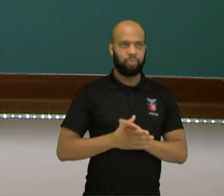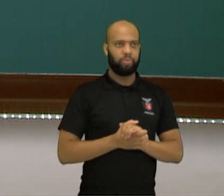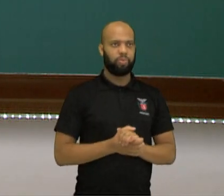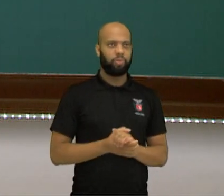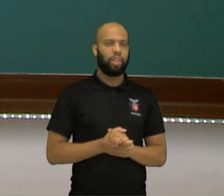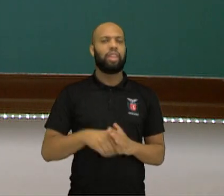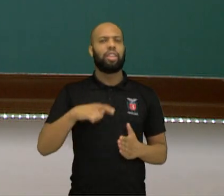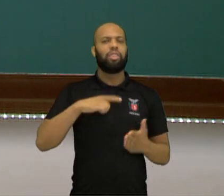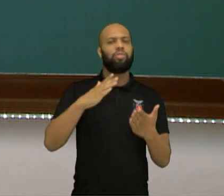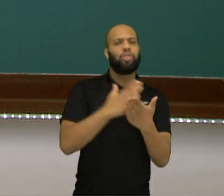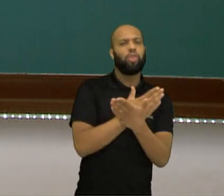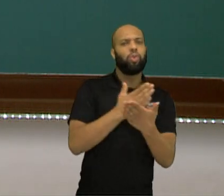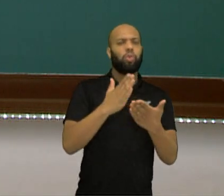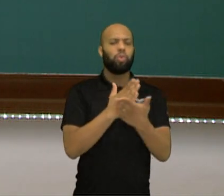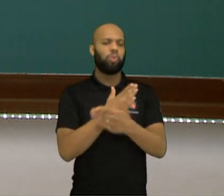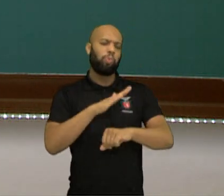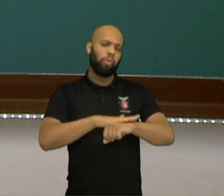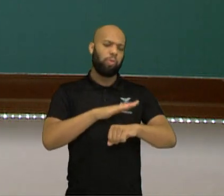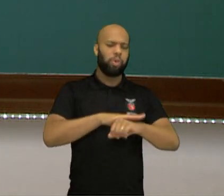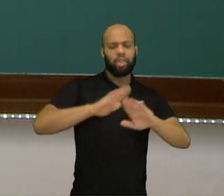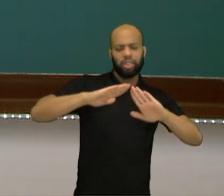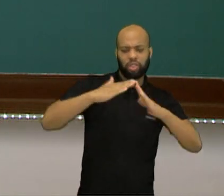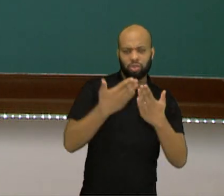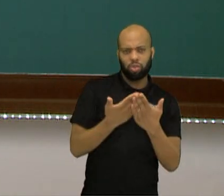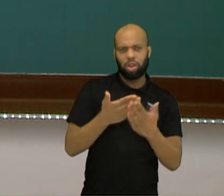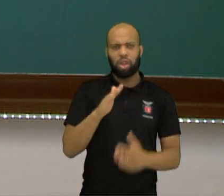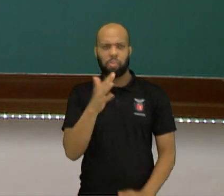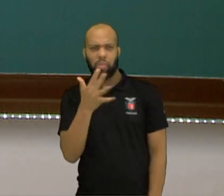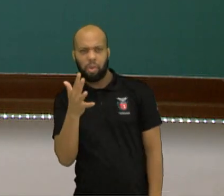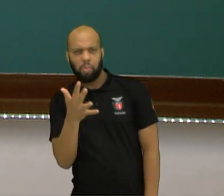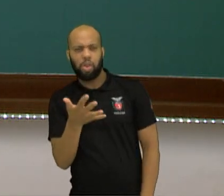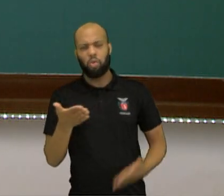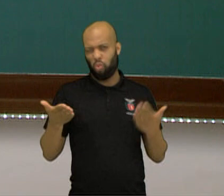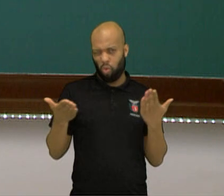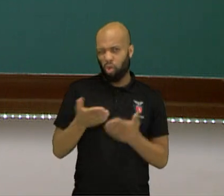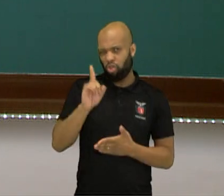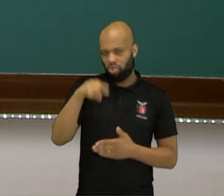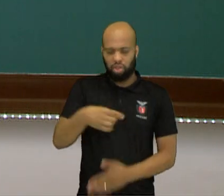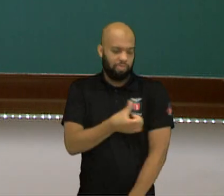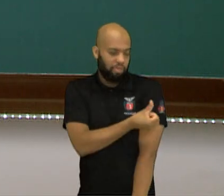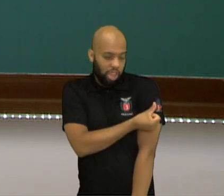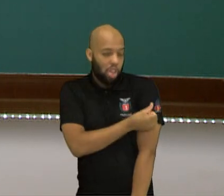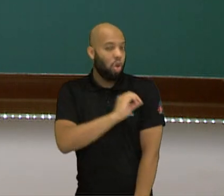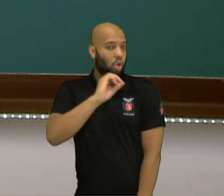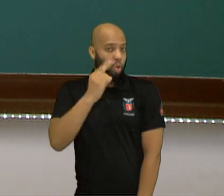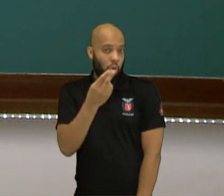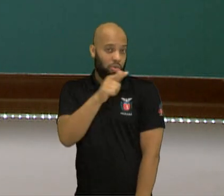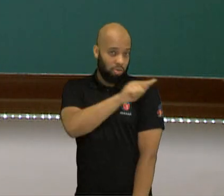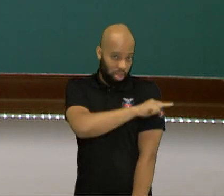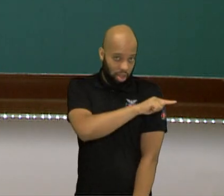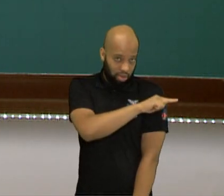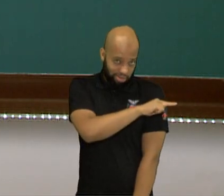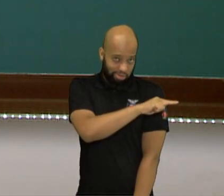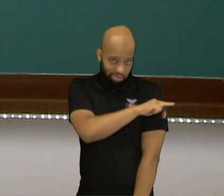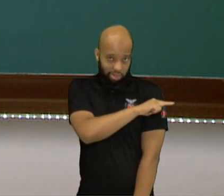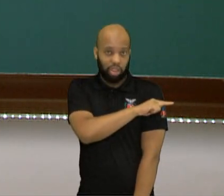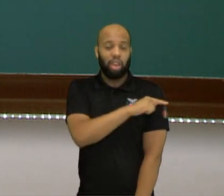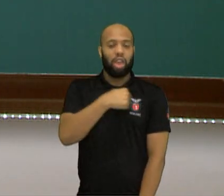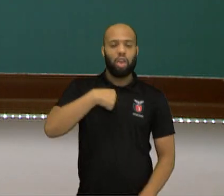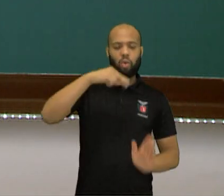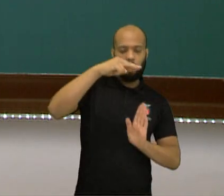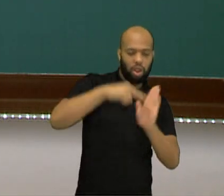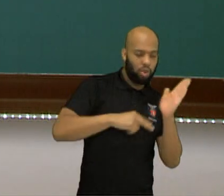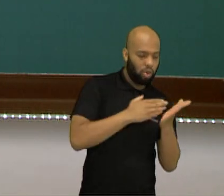Foi em algum momento do ginásio, por volta de que hoje seria a 6ª ou 7ª série, que li